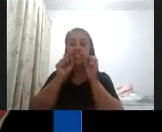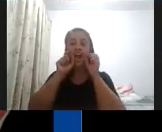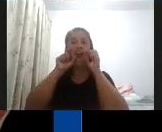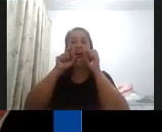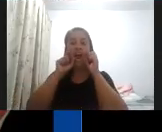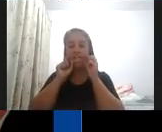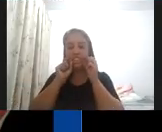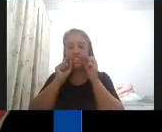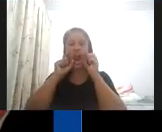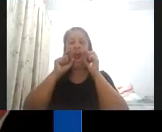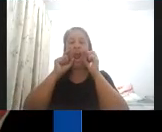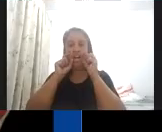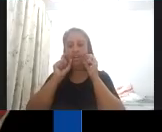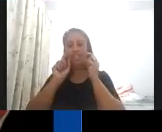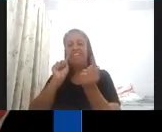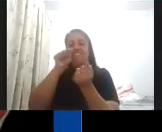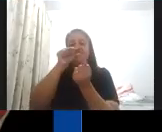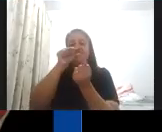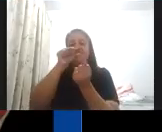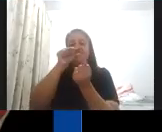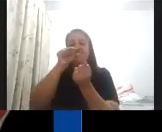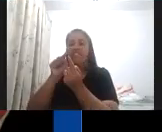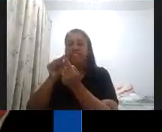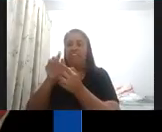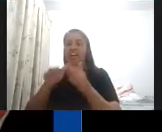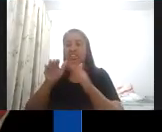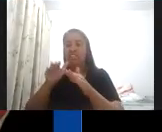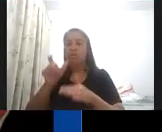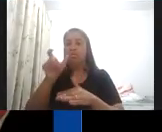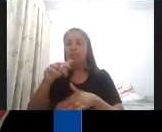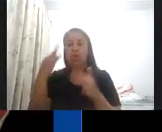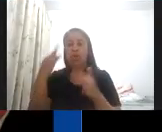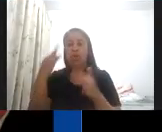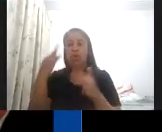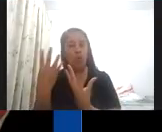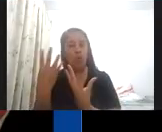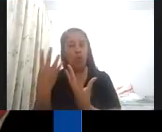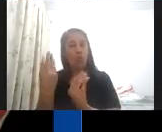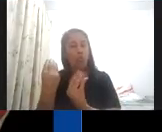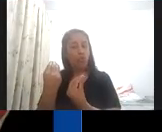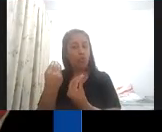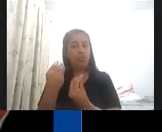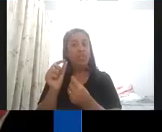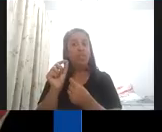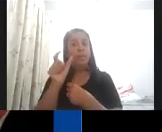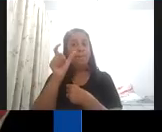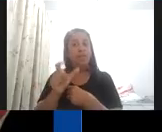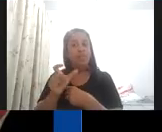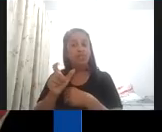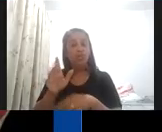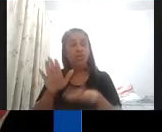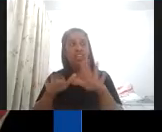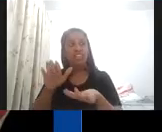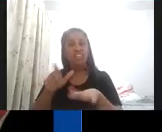coisa muito específica, uma fonte muito grande de dor também para as pessoas. Principalmente nas pessoas que têm apertamento, que têm